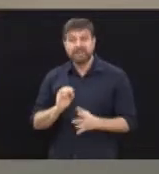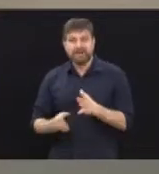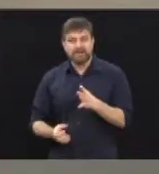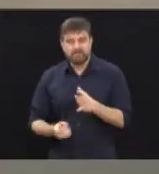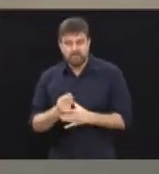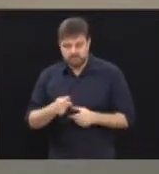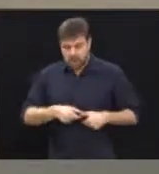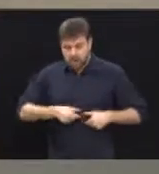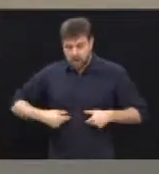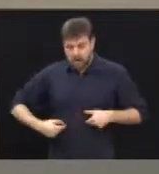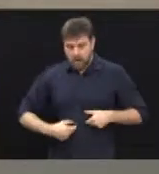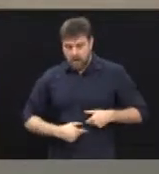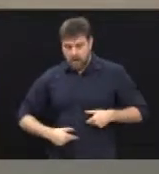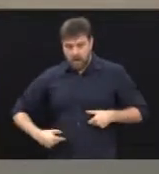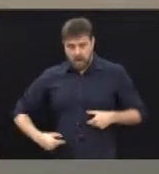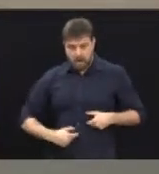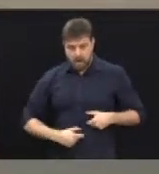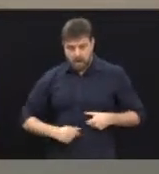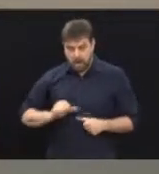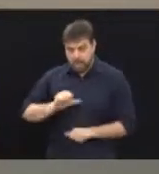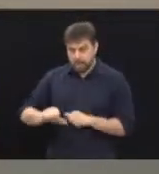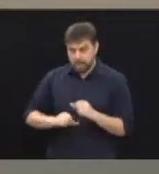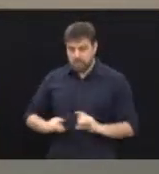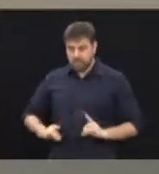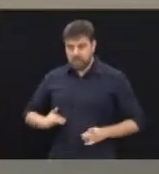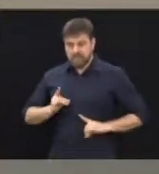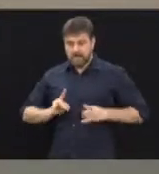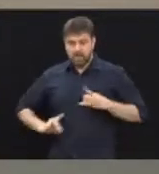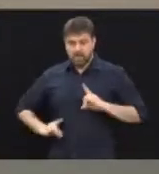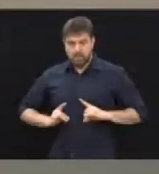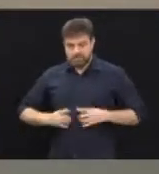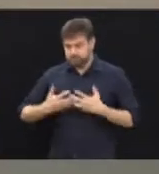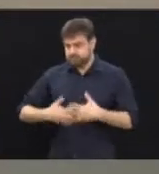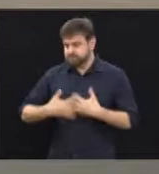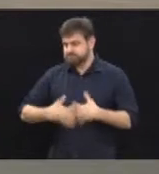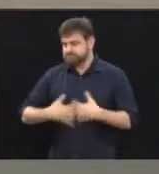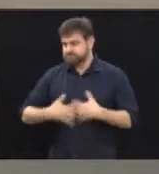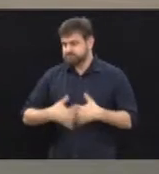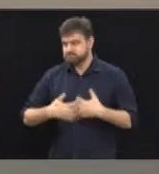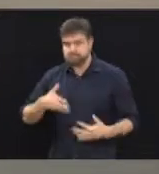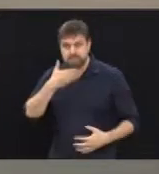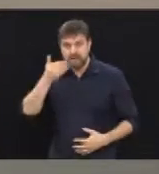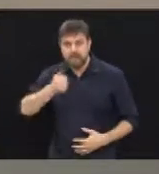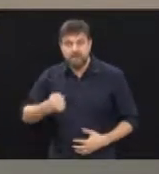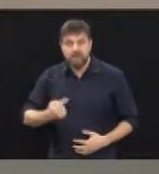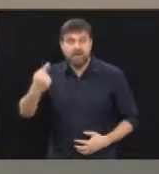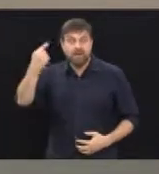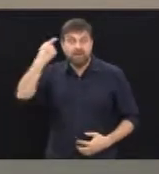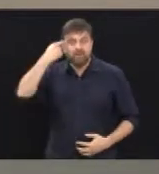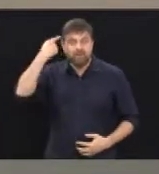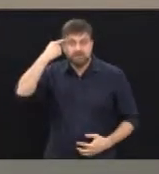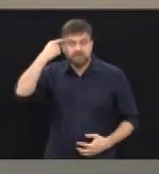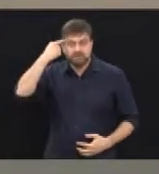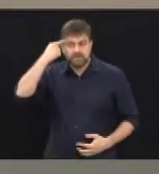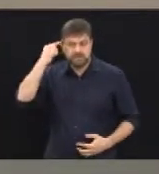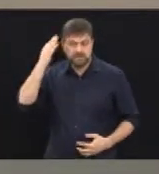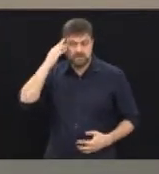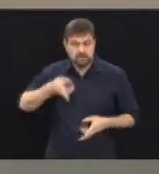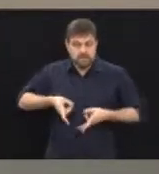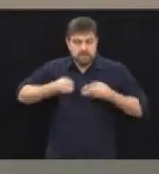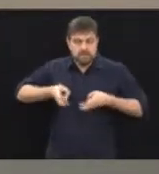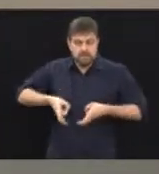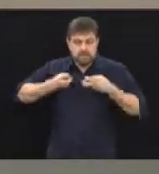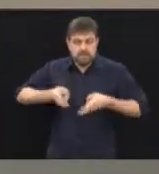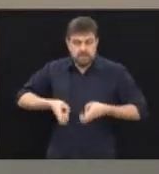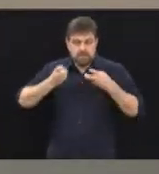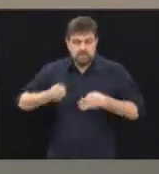modulação hormonal e você tem uma ação melhor desses hormônios, principalmente no cérebro, produzindo o quê? Uma sensação